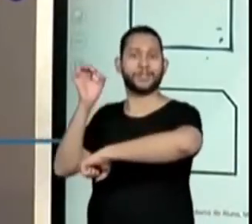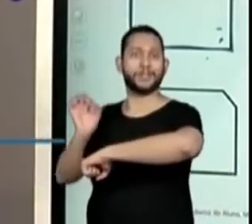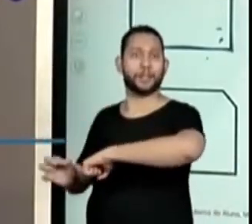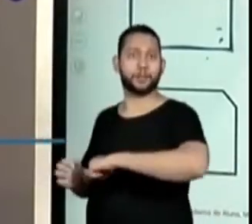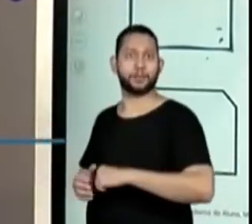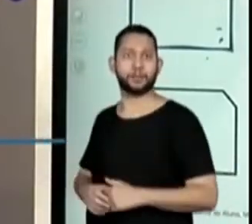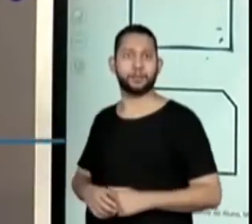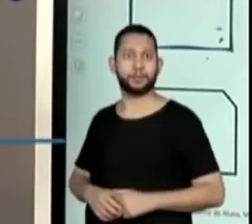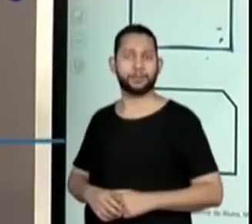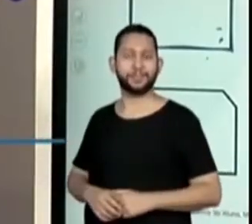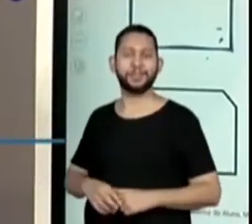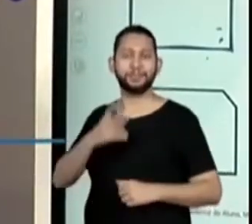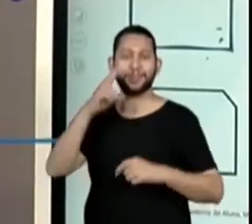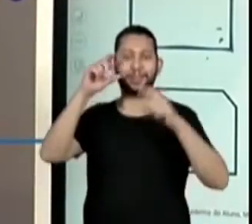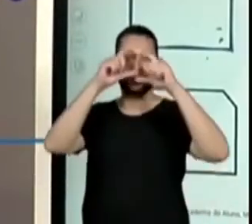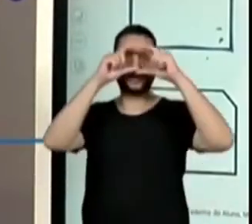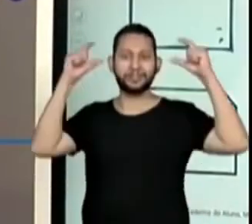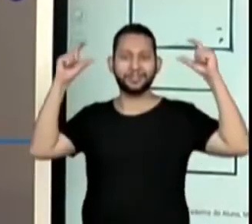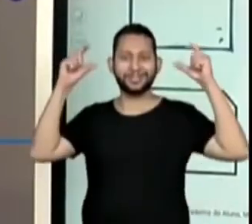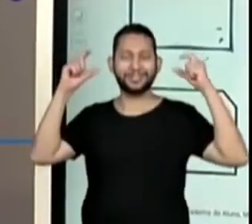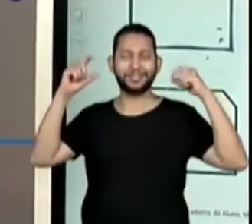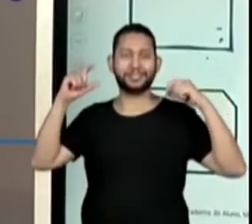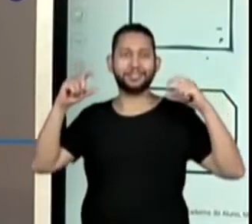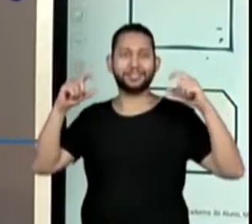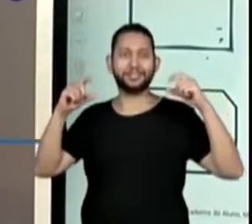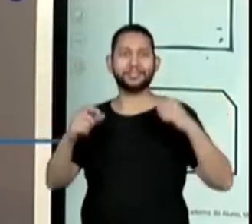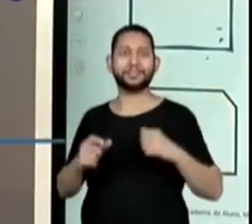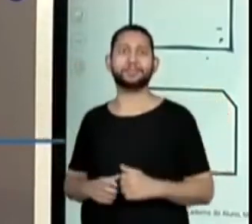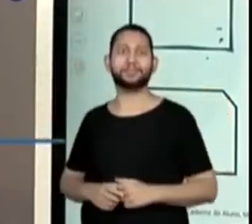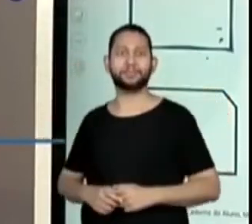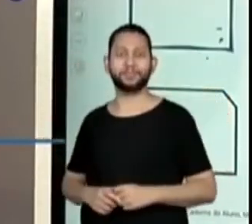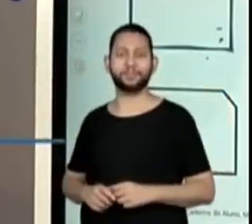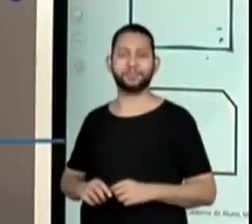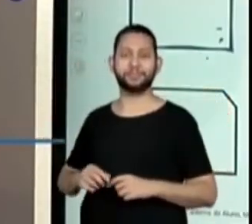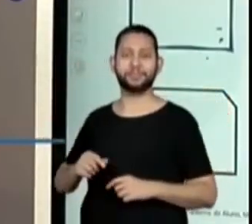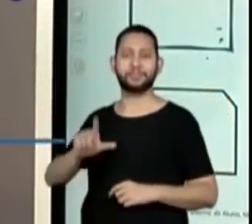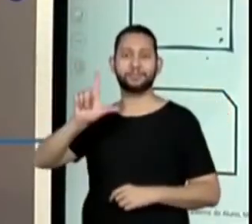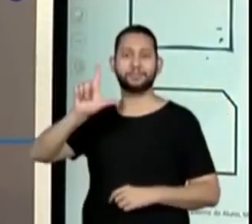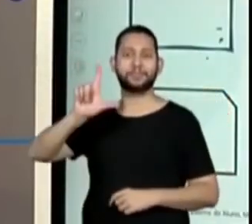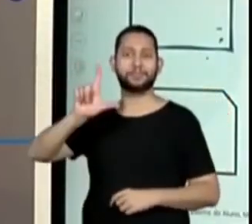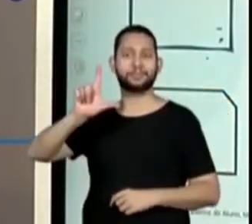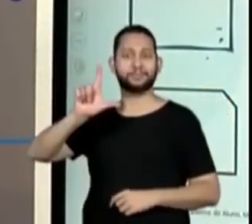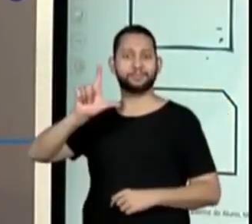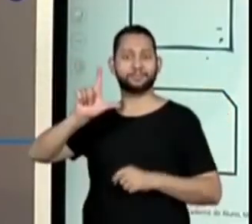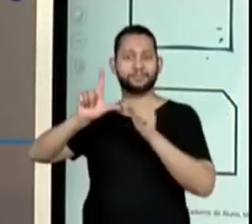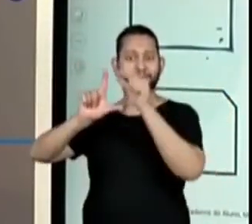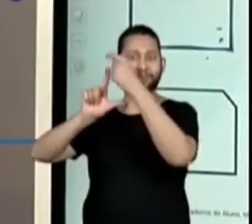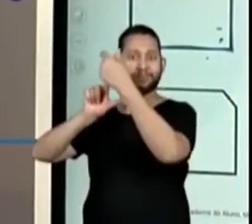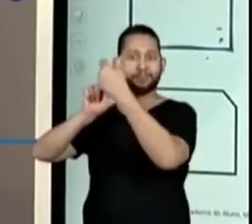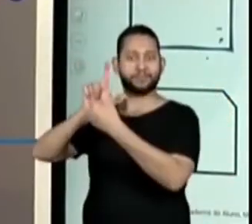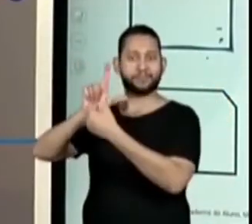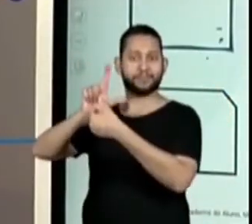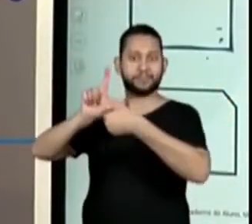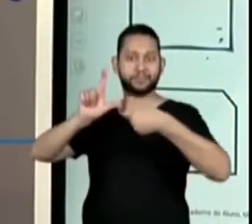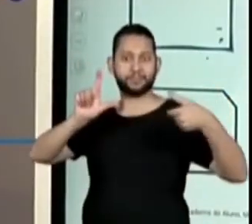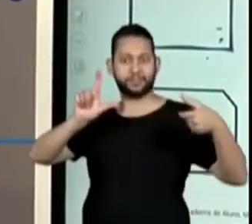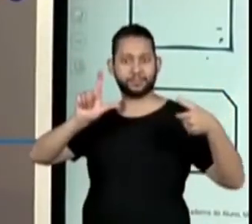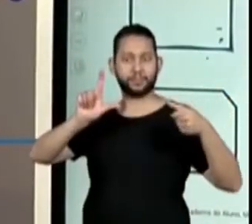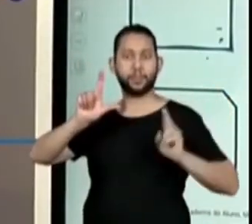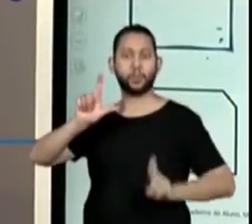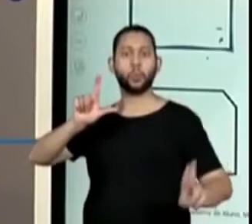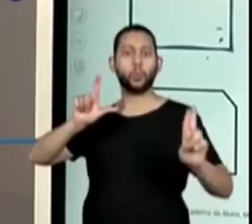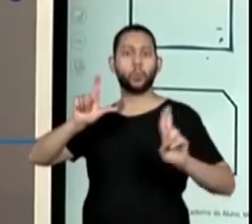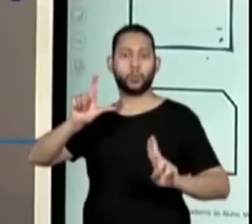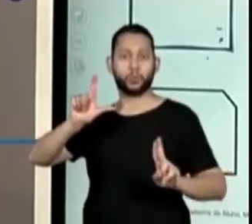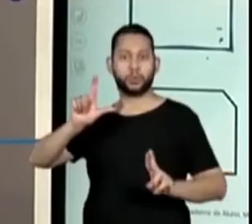parece que eu fui censurado pela tarja, né? Não foi intencional. Mas olha, se usa esse tipo de ferramenta aqui, para